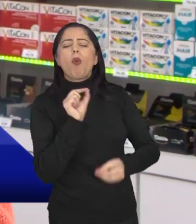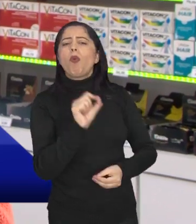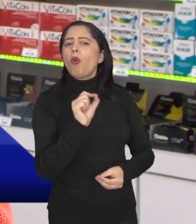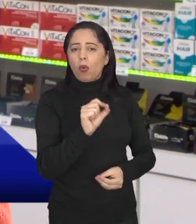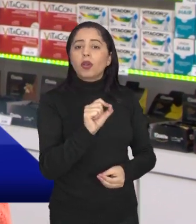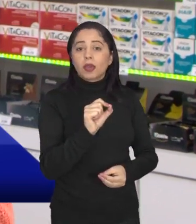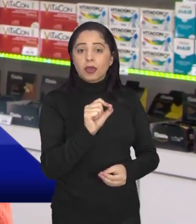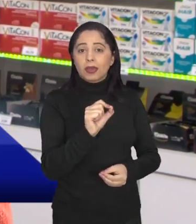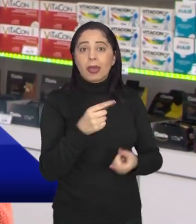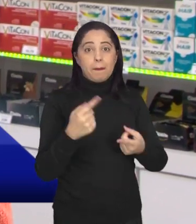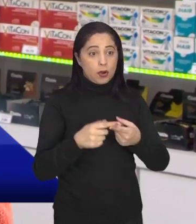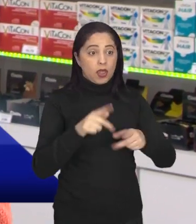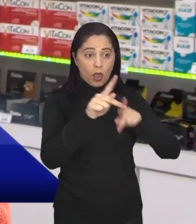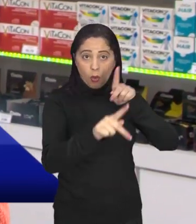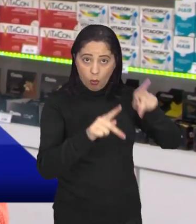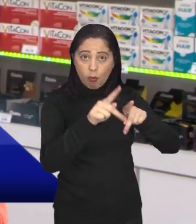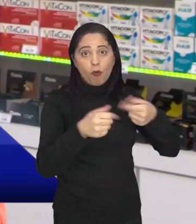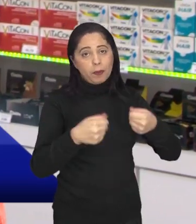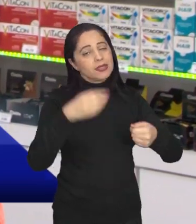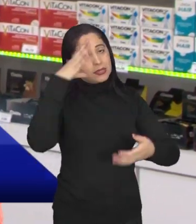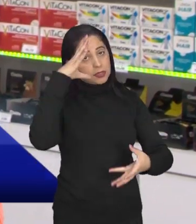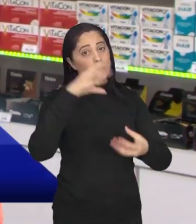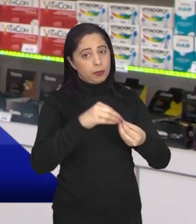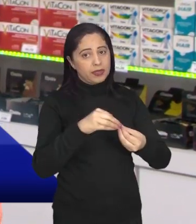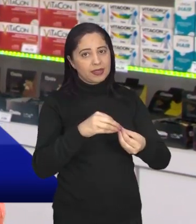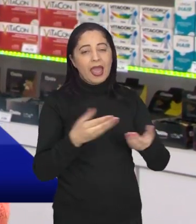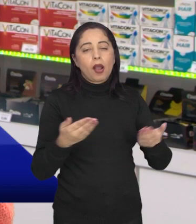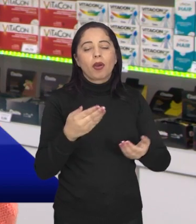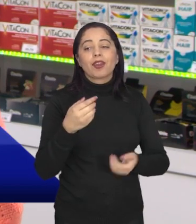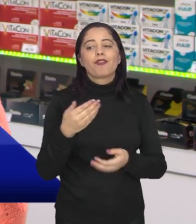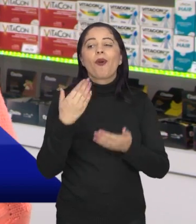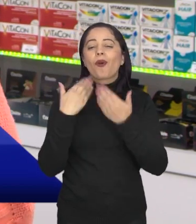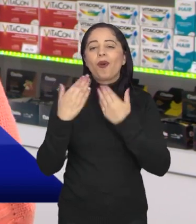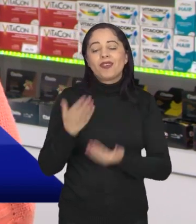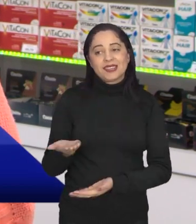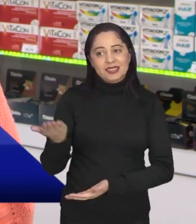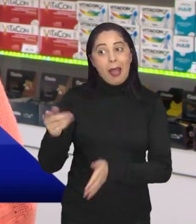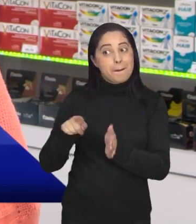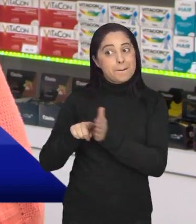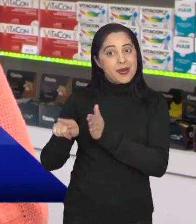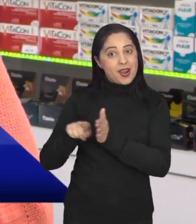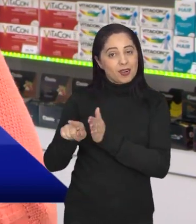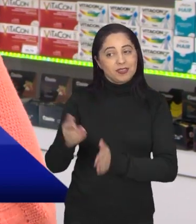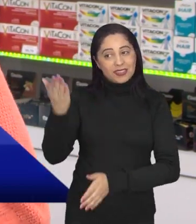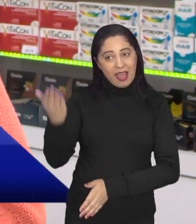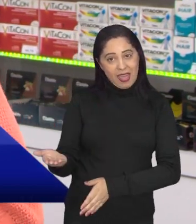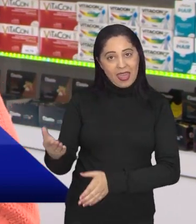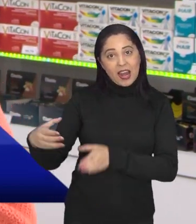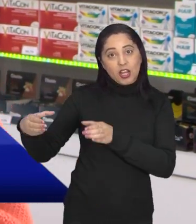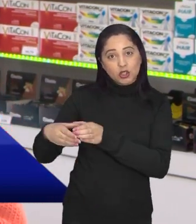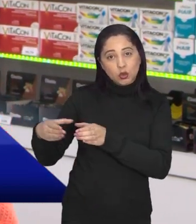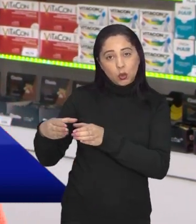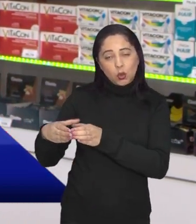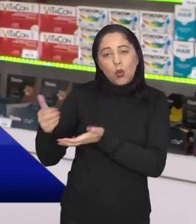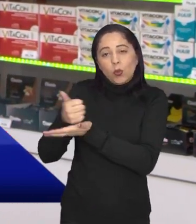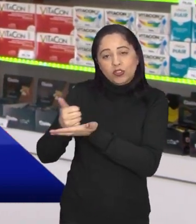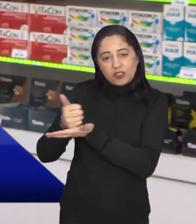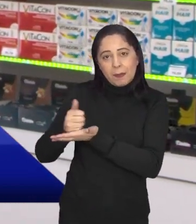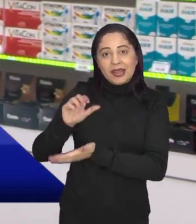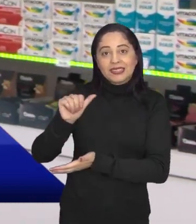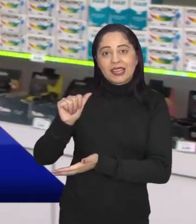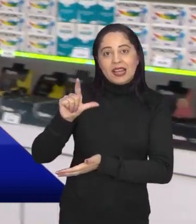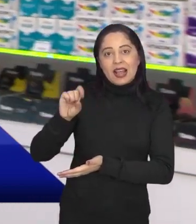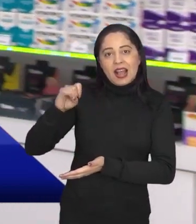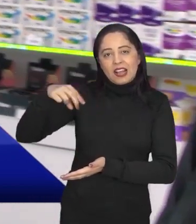sociedade também né que para a população de São José dos Campos eu vou conversar com a dele gada do Conselho Regional de Farmácia Aline